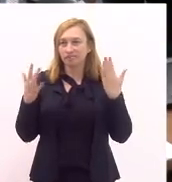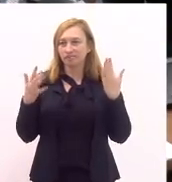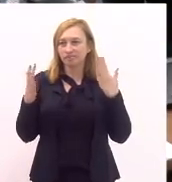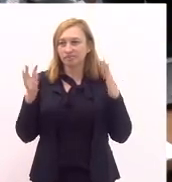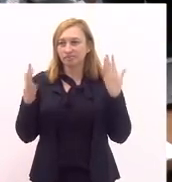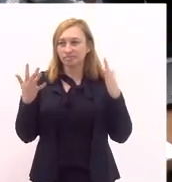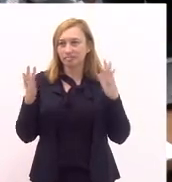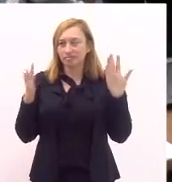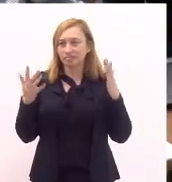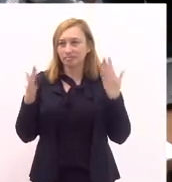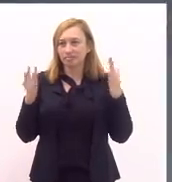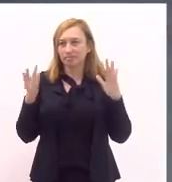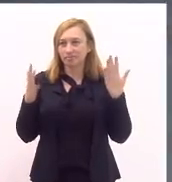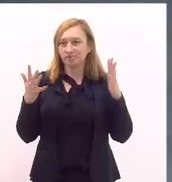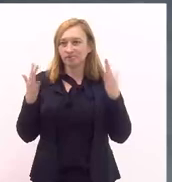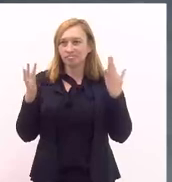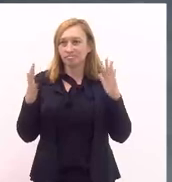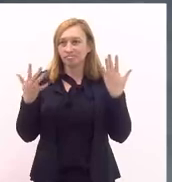E aí